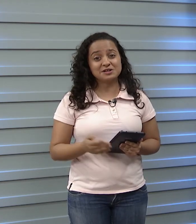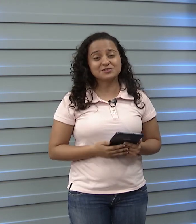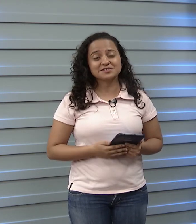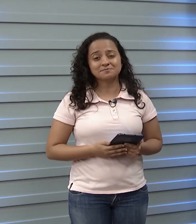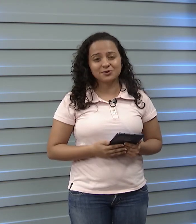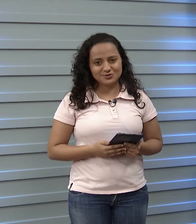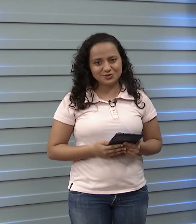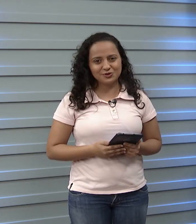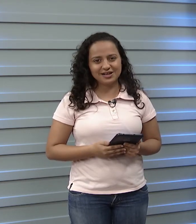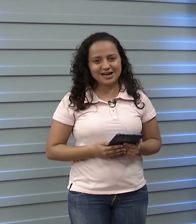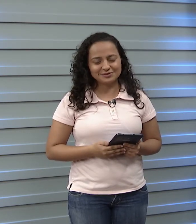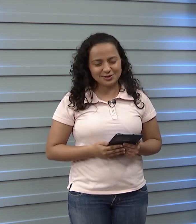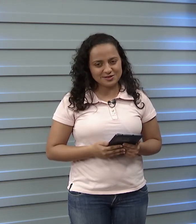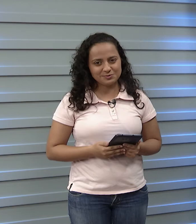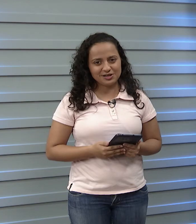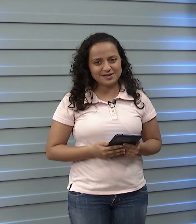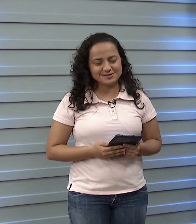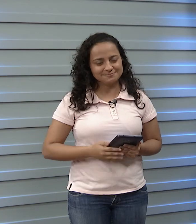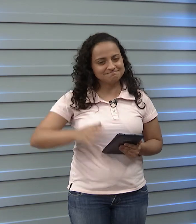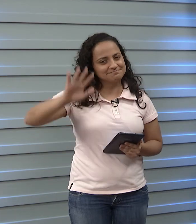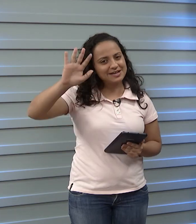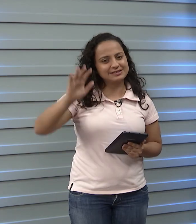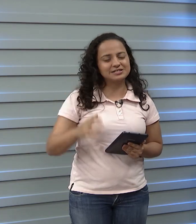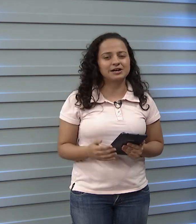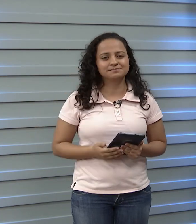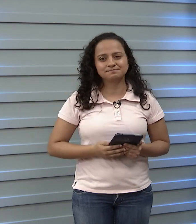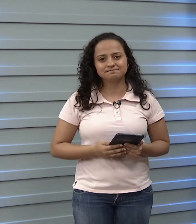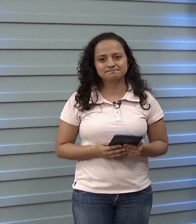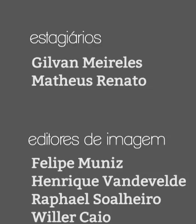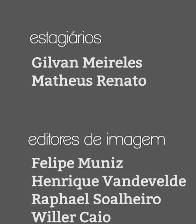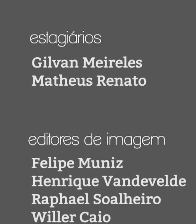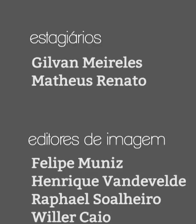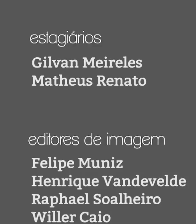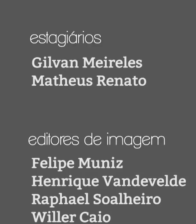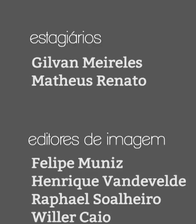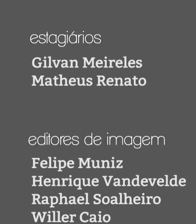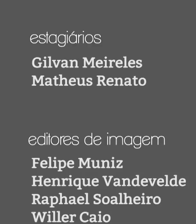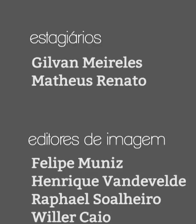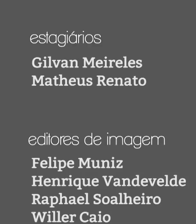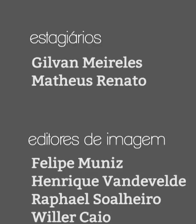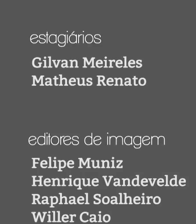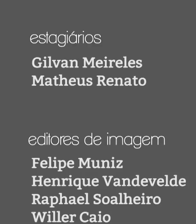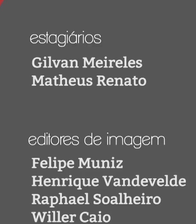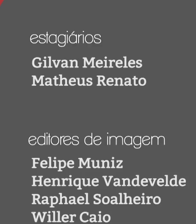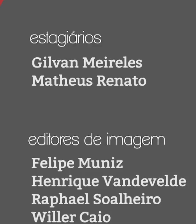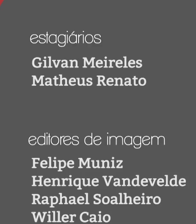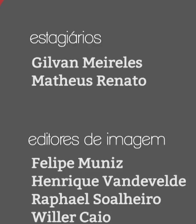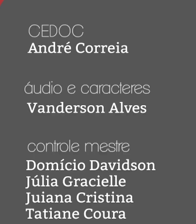notícias para você. Continue ligado na nossa programação. Até já!